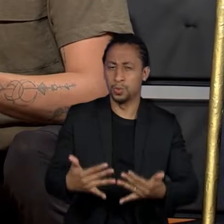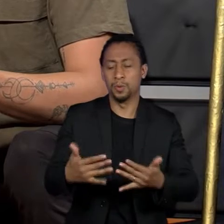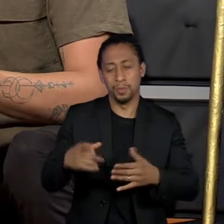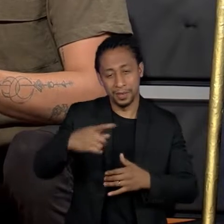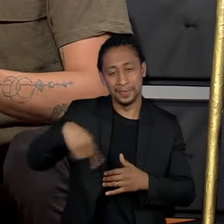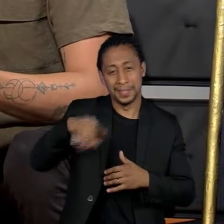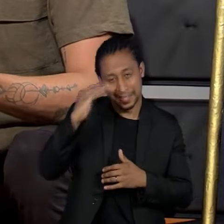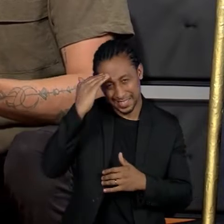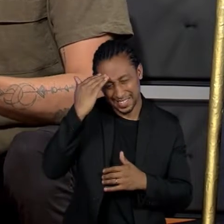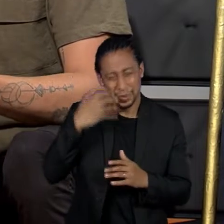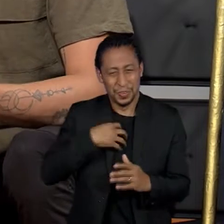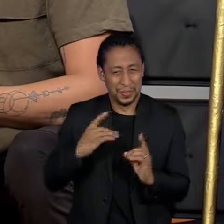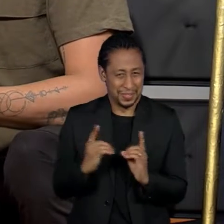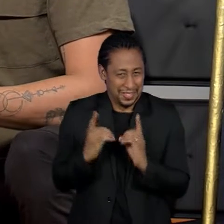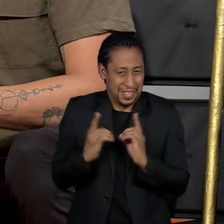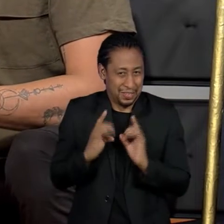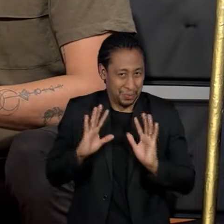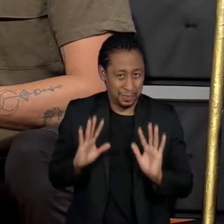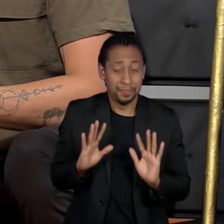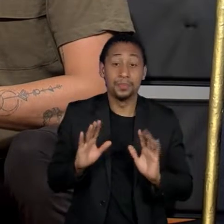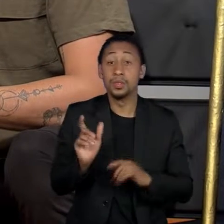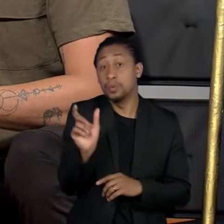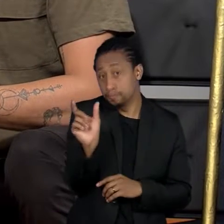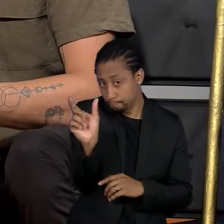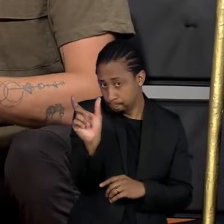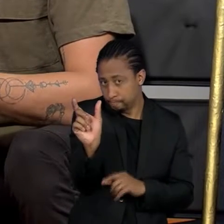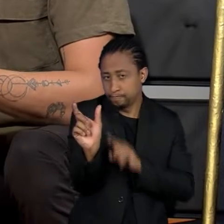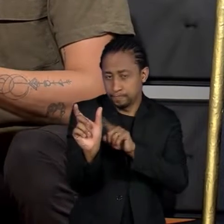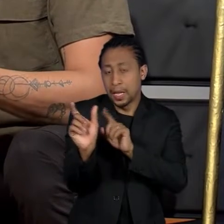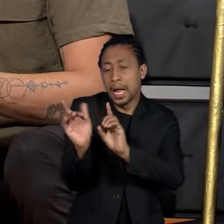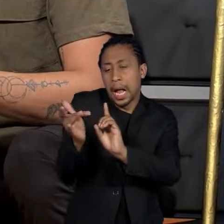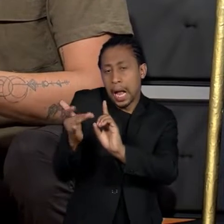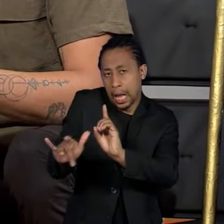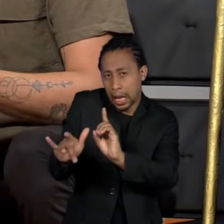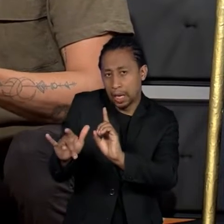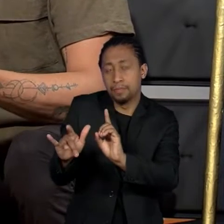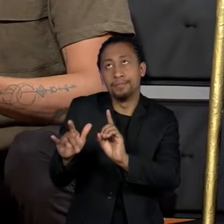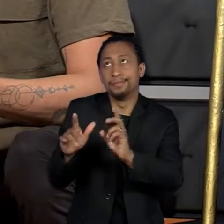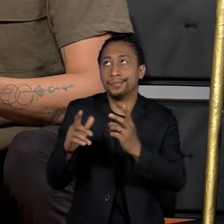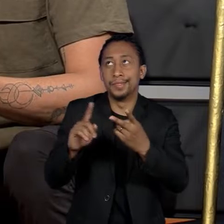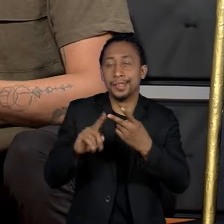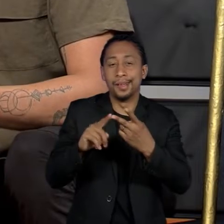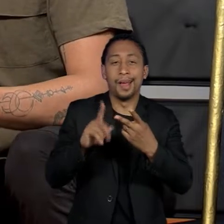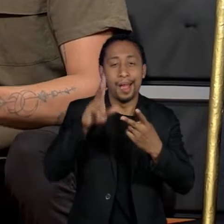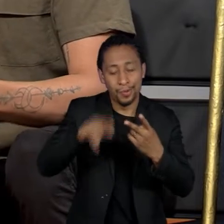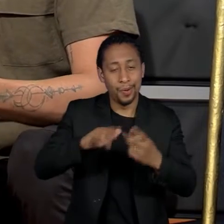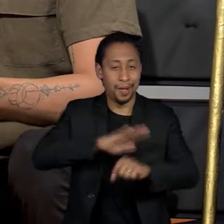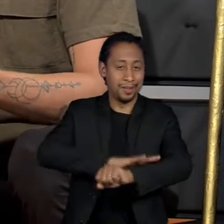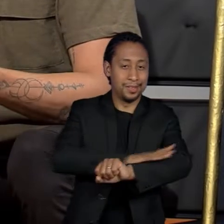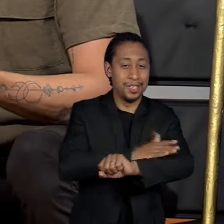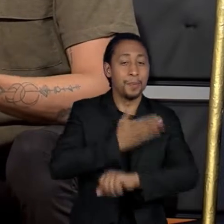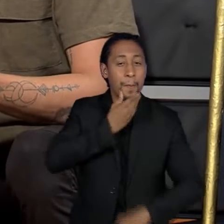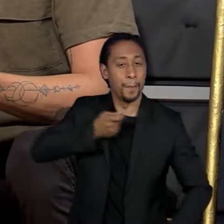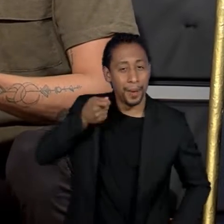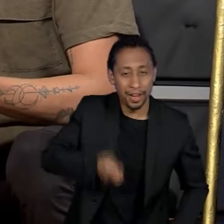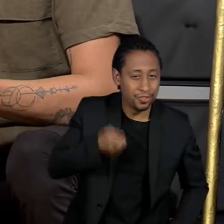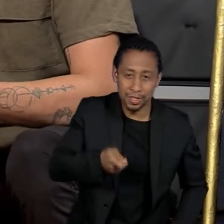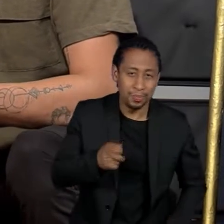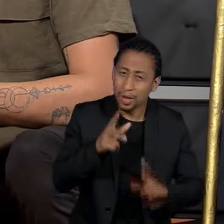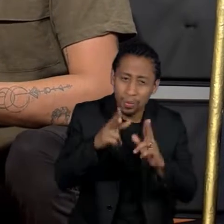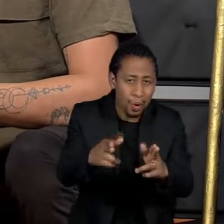não conhece sobre o termo, que o capacitismo é irmão do racismo, do machismo, é toda uma família